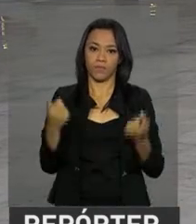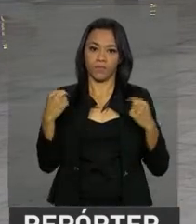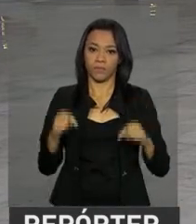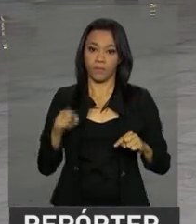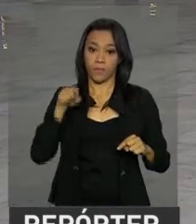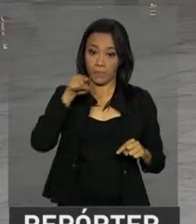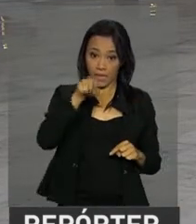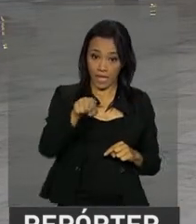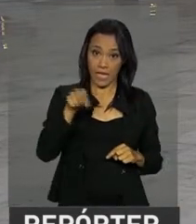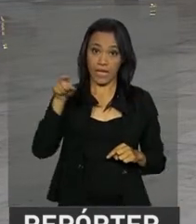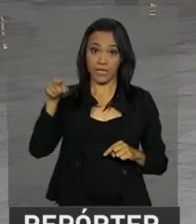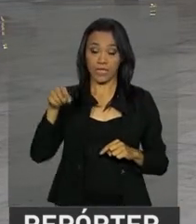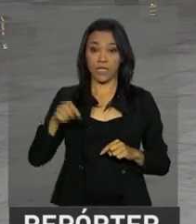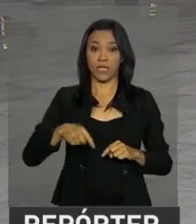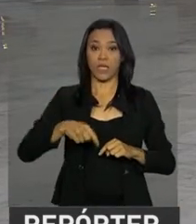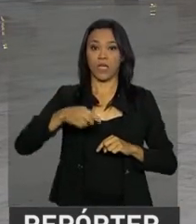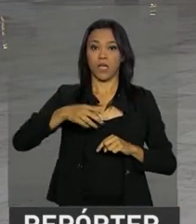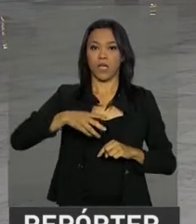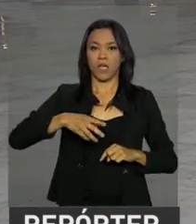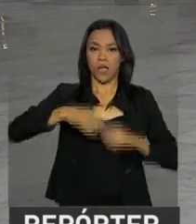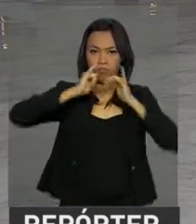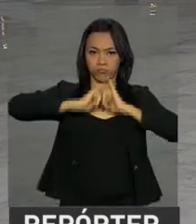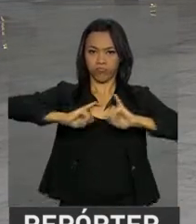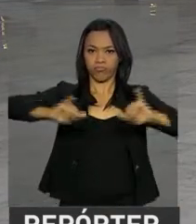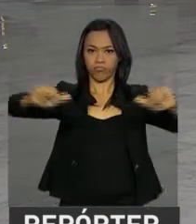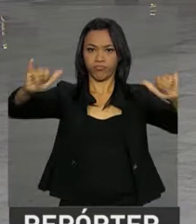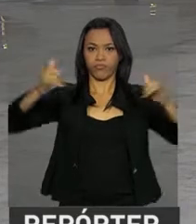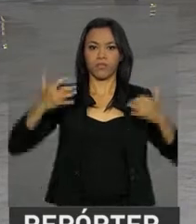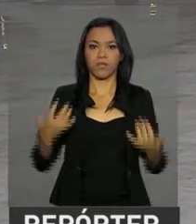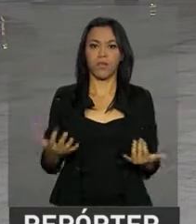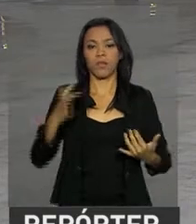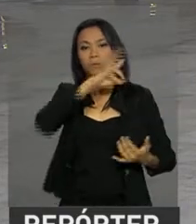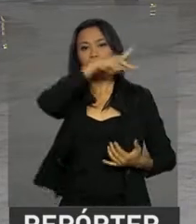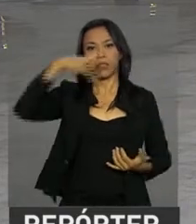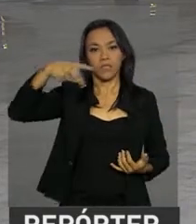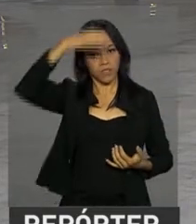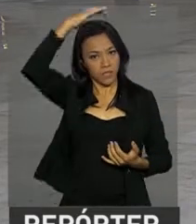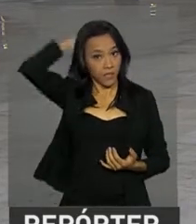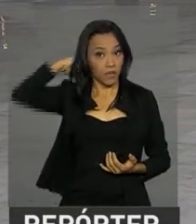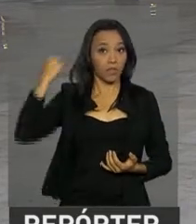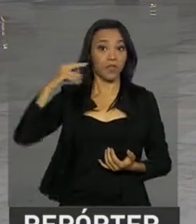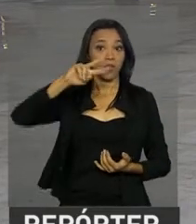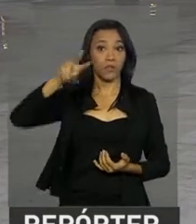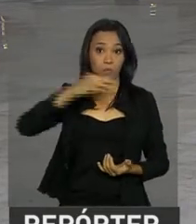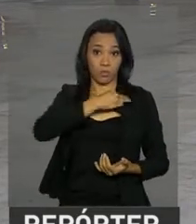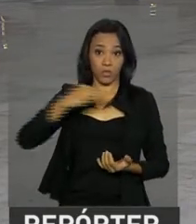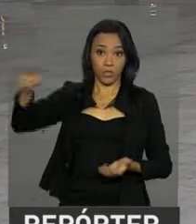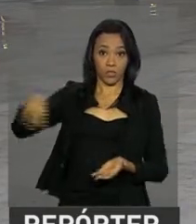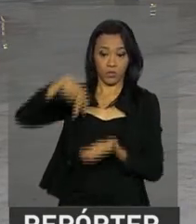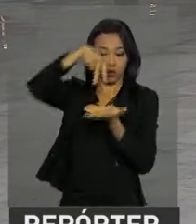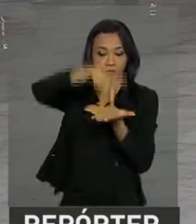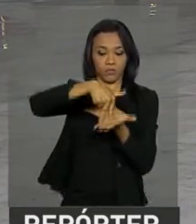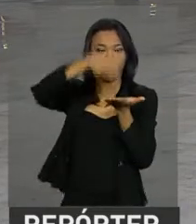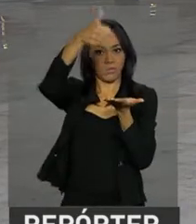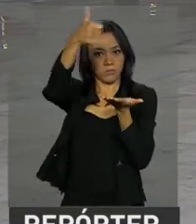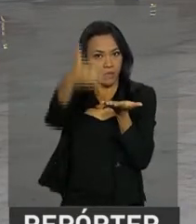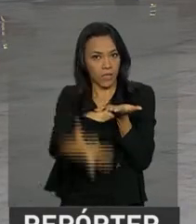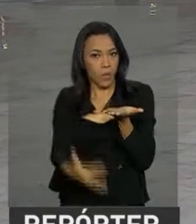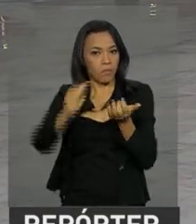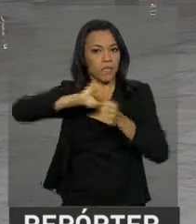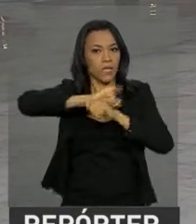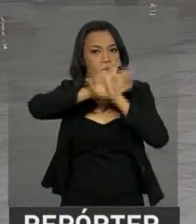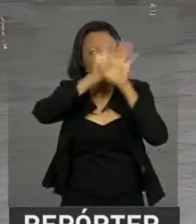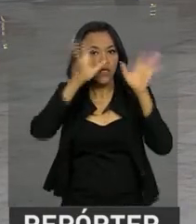Esse pronunciamento do presidente Michel Temer, que foi feito pelo seu porta-voz, Alexandre Parola, destacou também que essa questão de levar